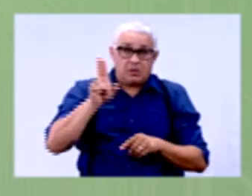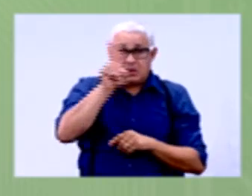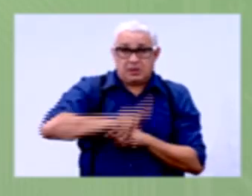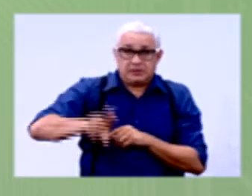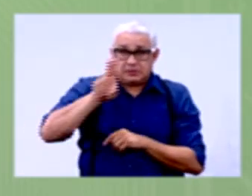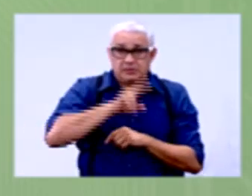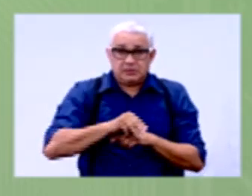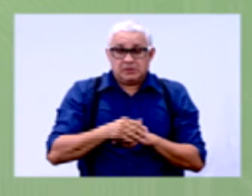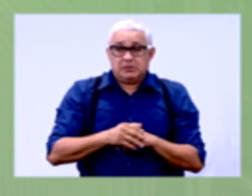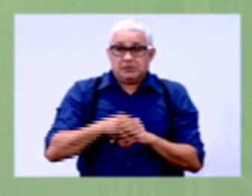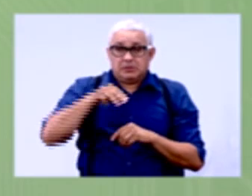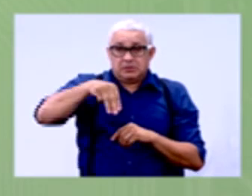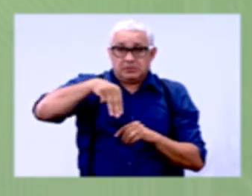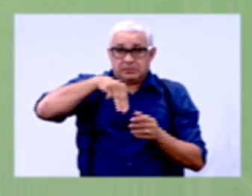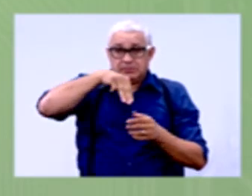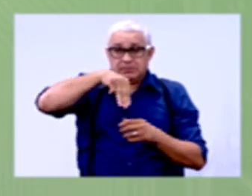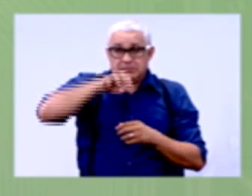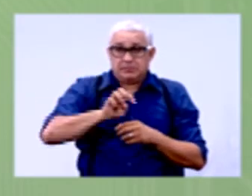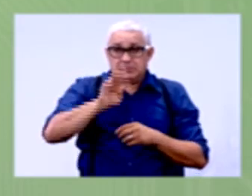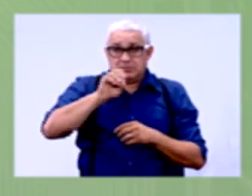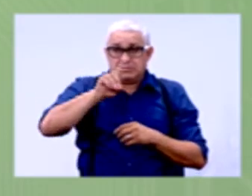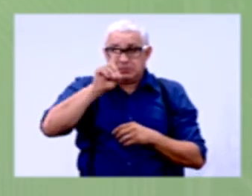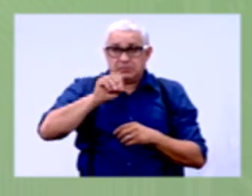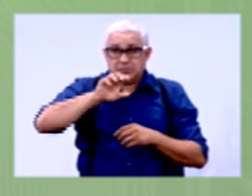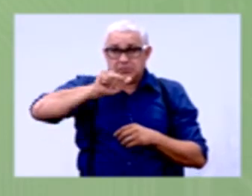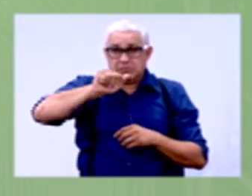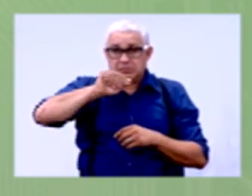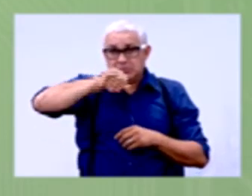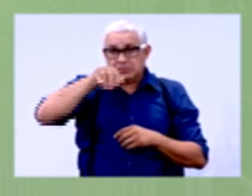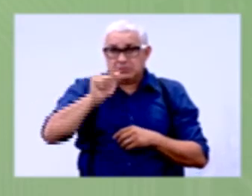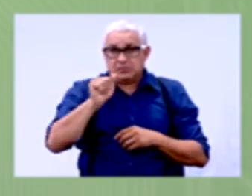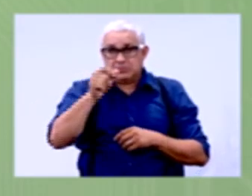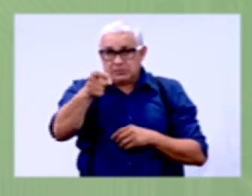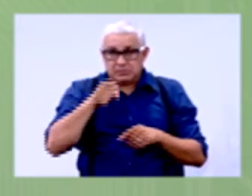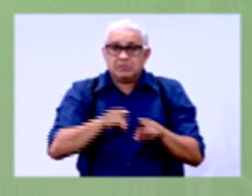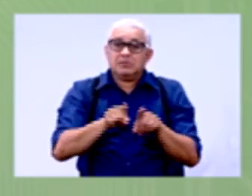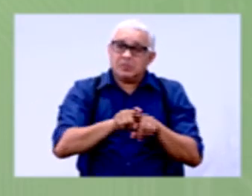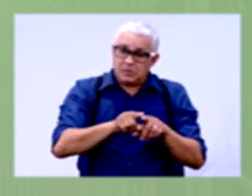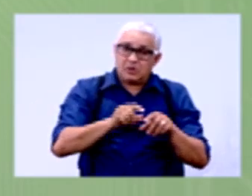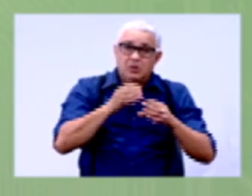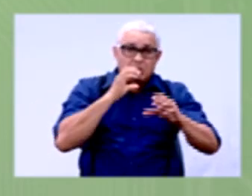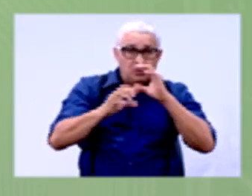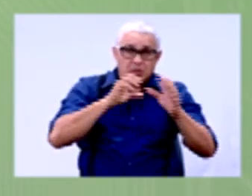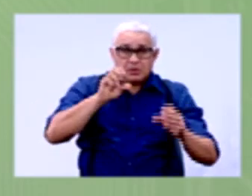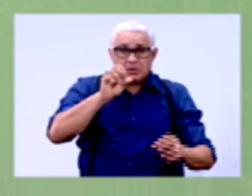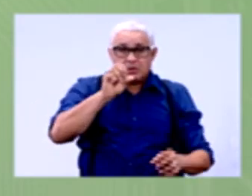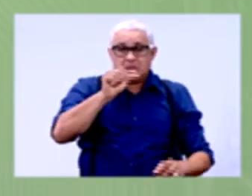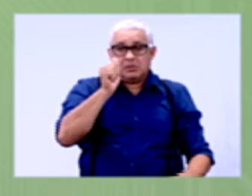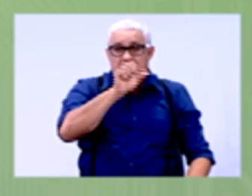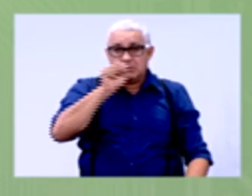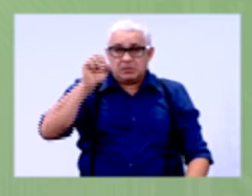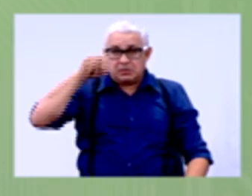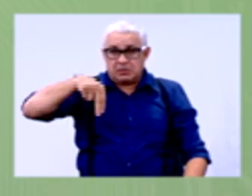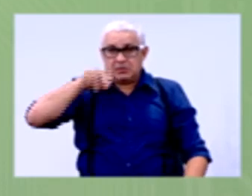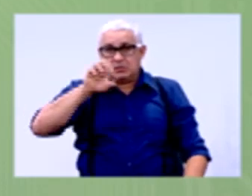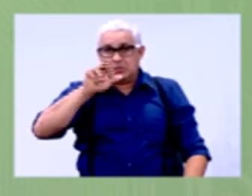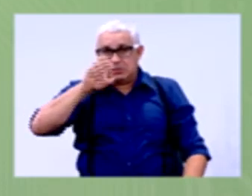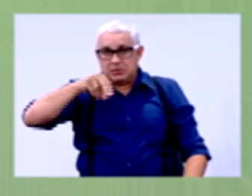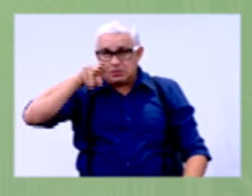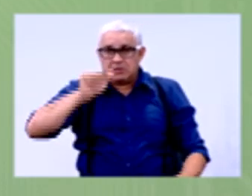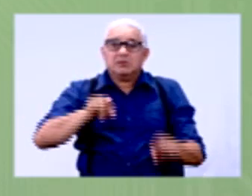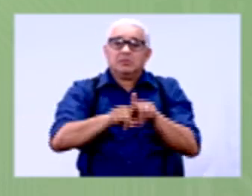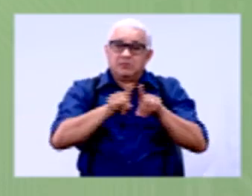utilizar o método AJAX para comunicação assíncrona e armazenamento local de informações